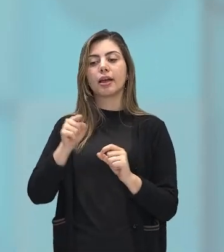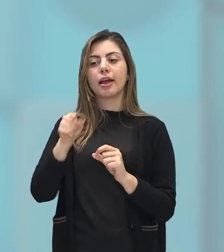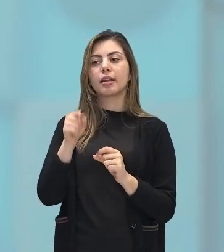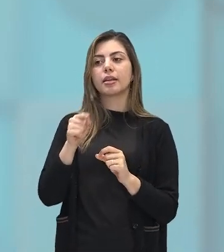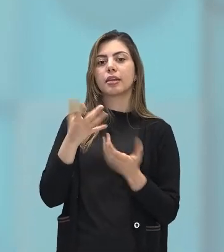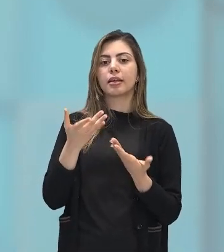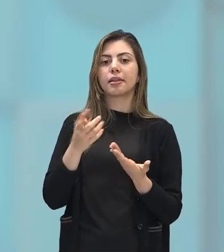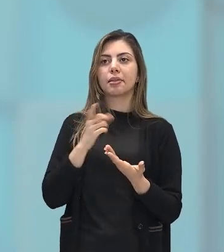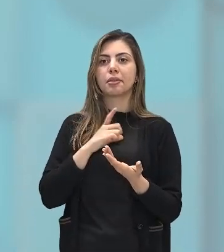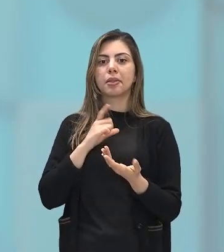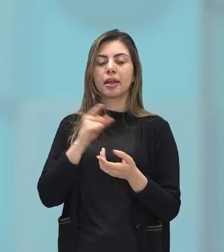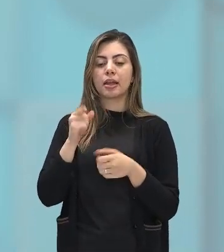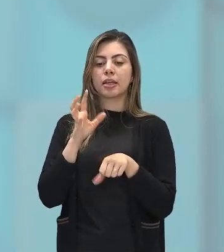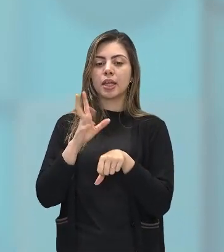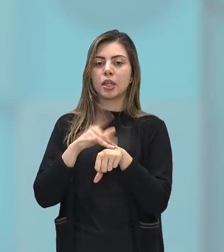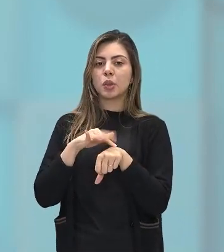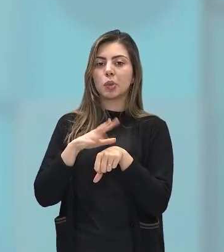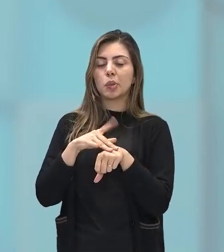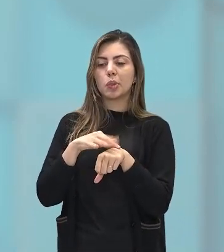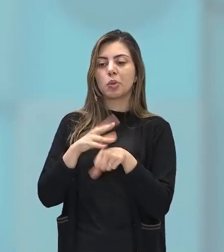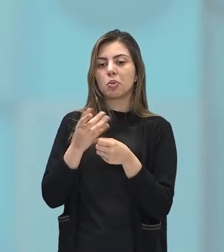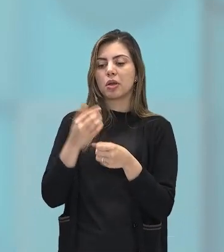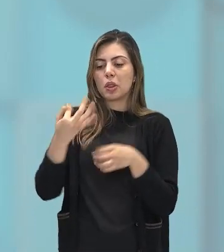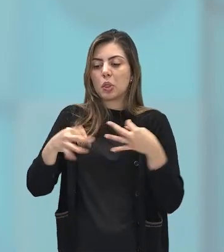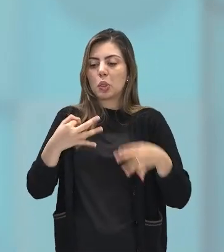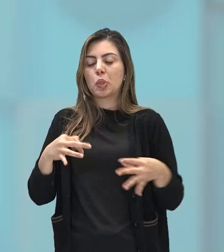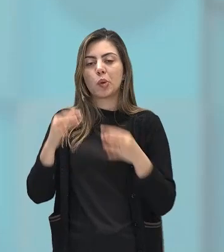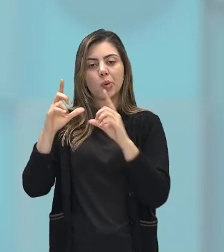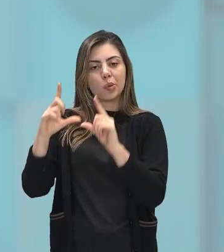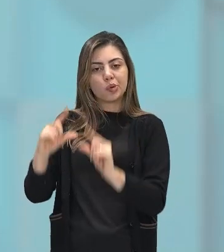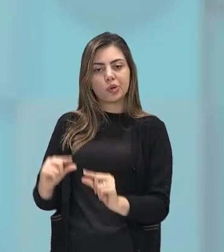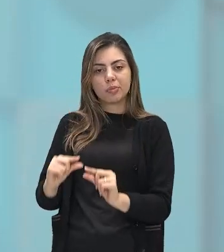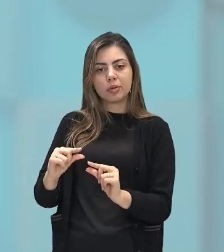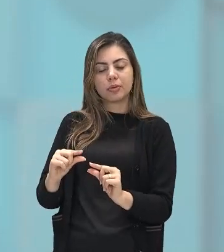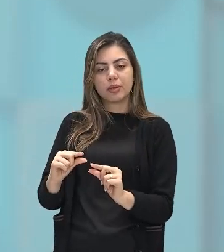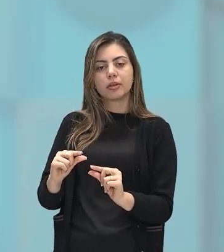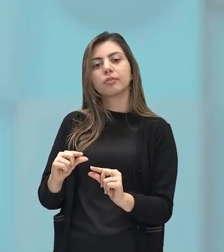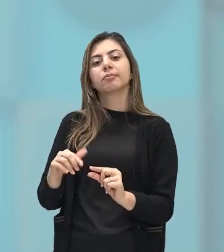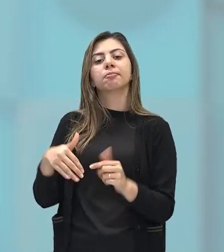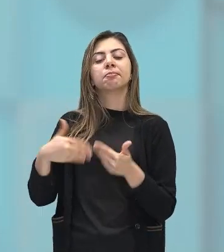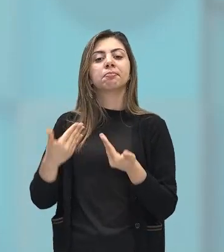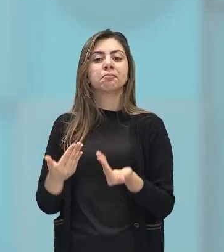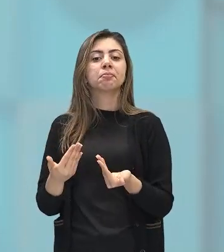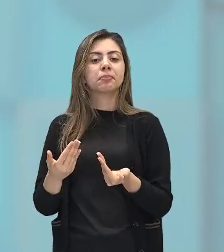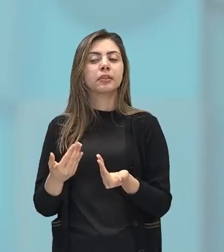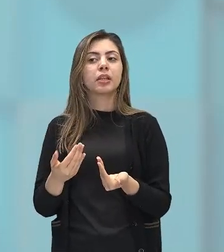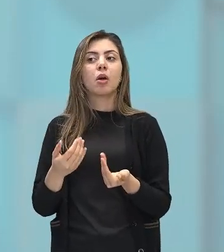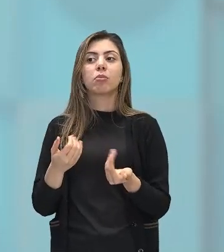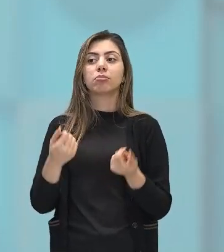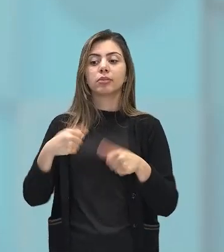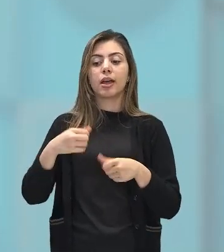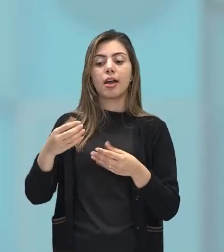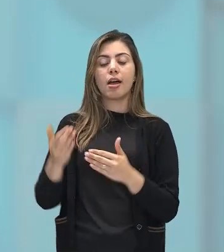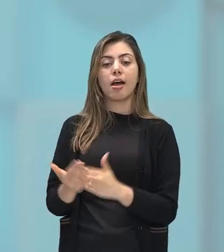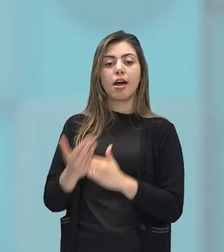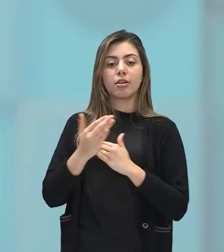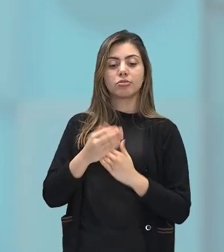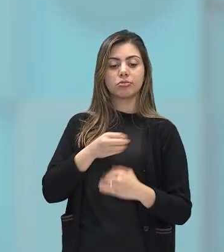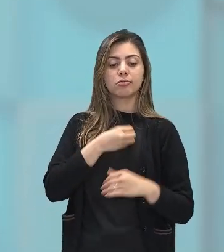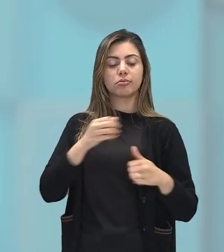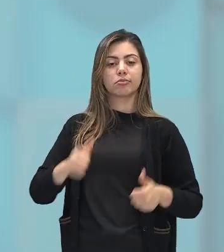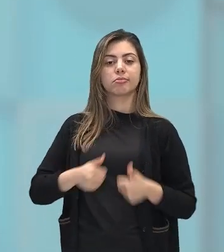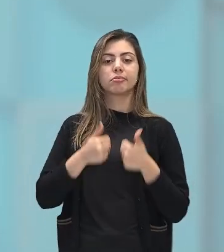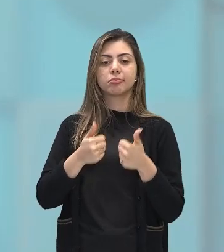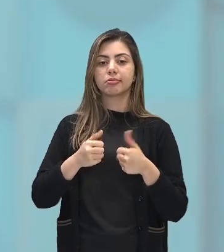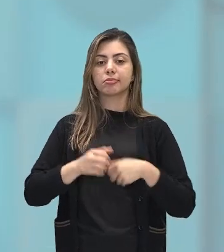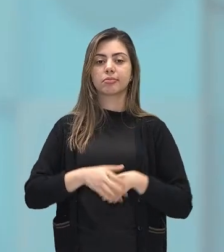prevenção dessa dor surgir, acaba acarretando positivamente na qualidade de